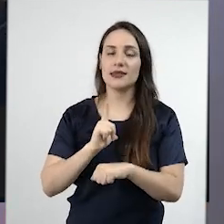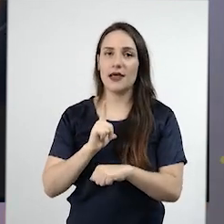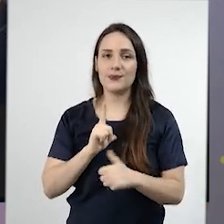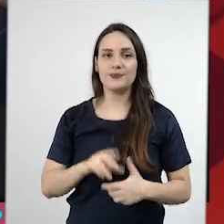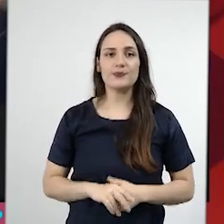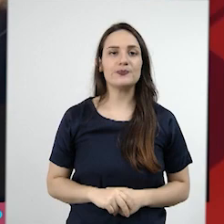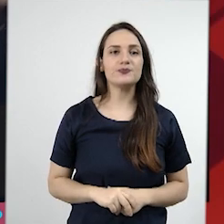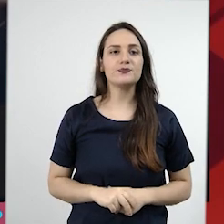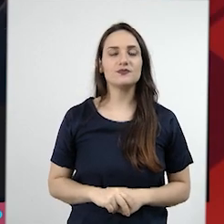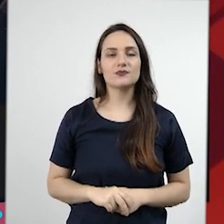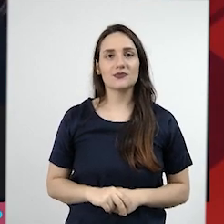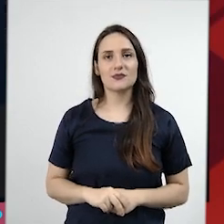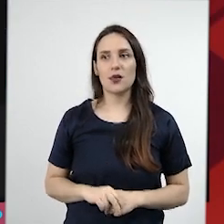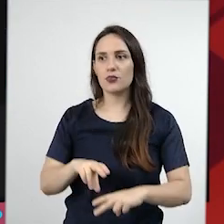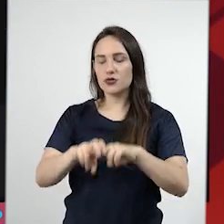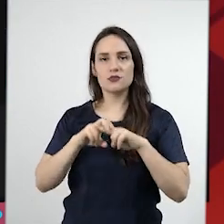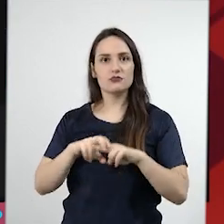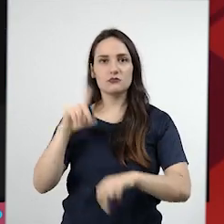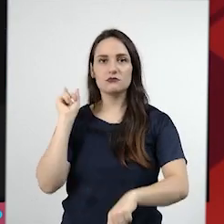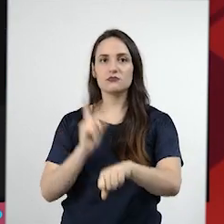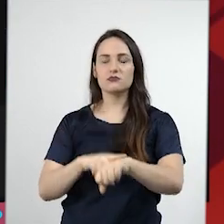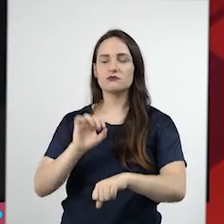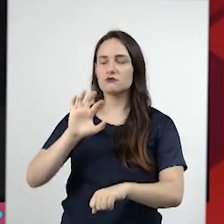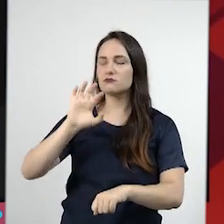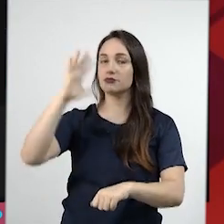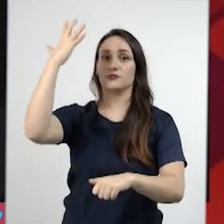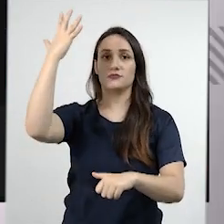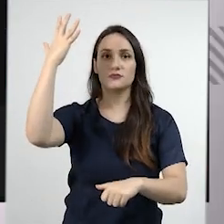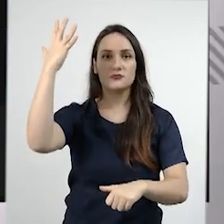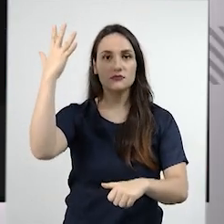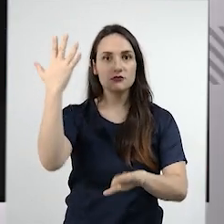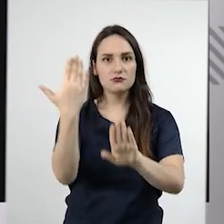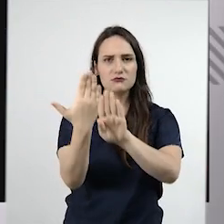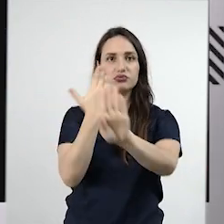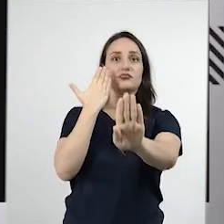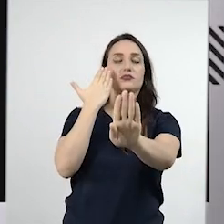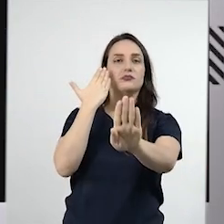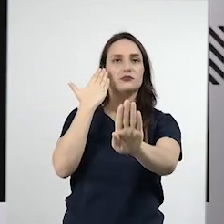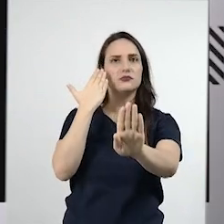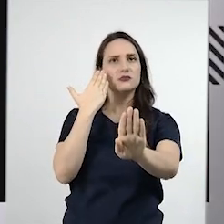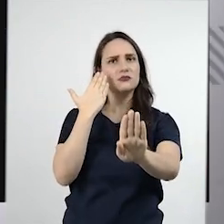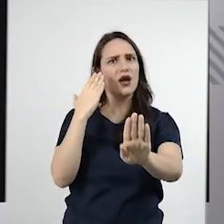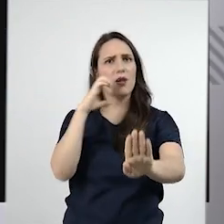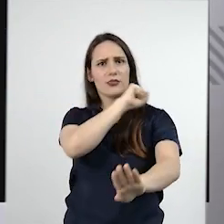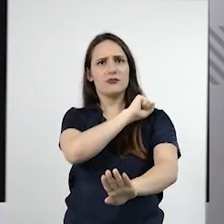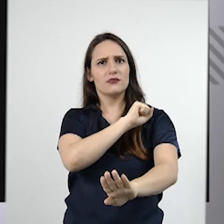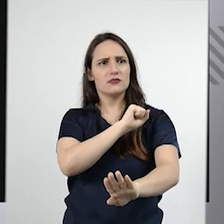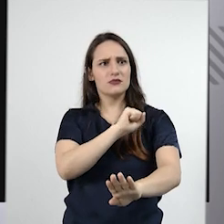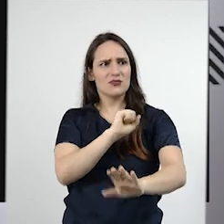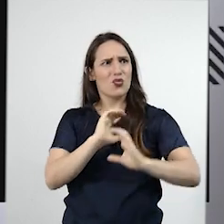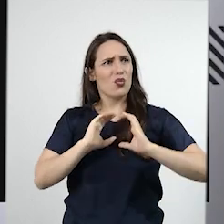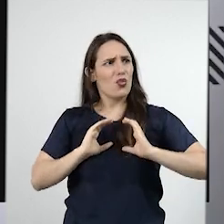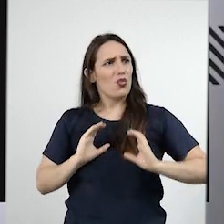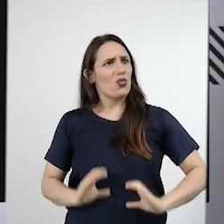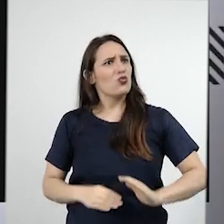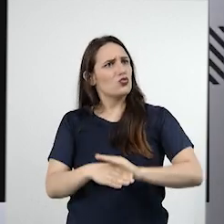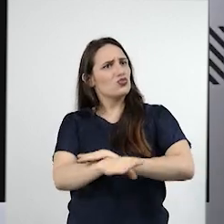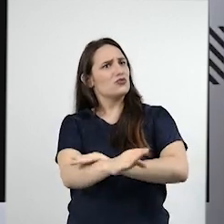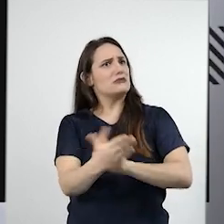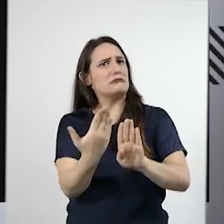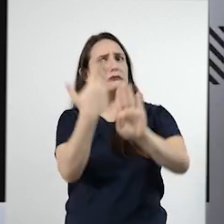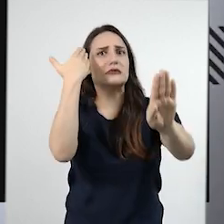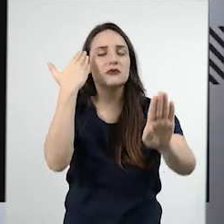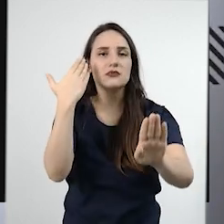ser retirado, né, desses comportamentos aí habituais de uma maneira brusca, ele com